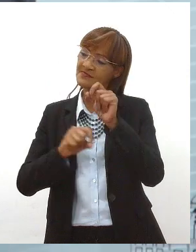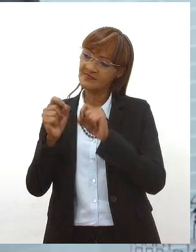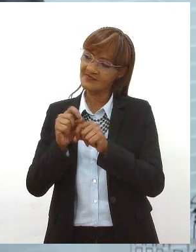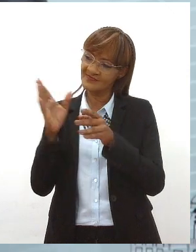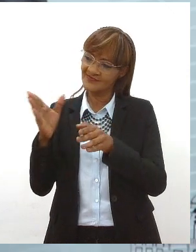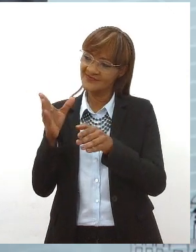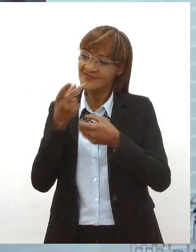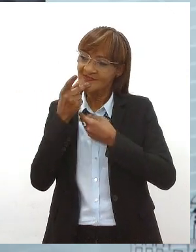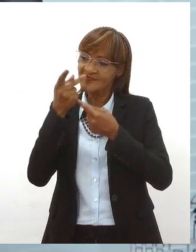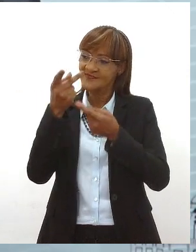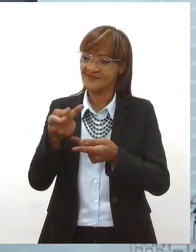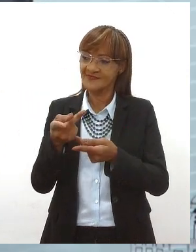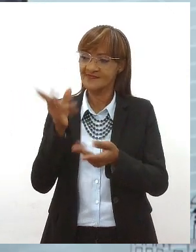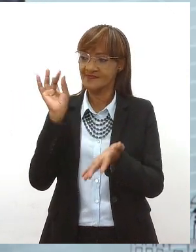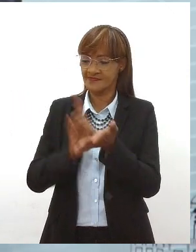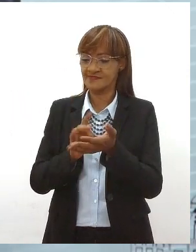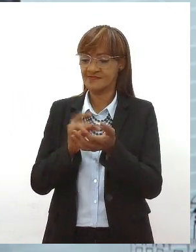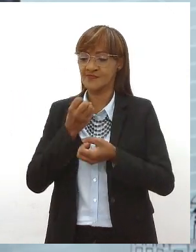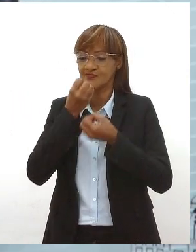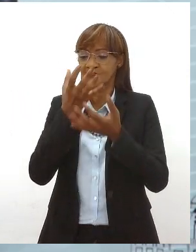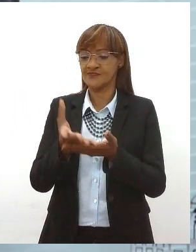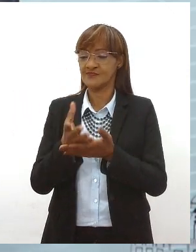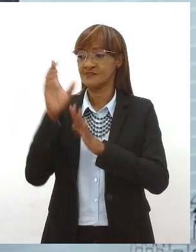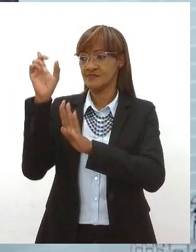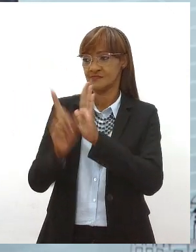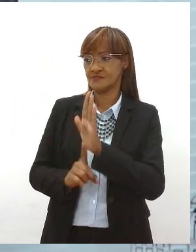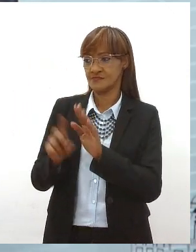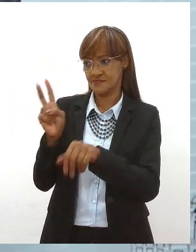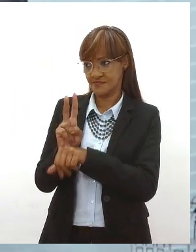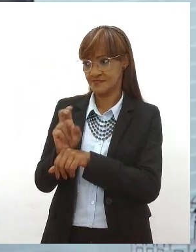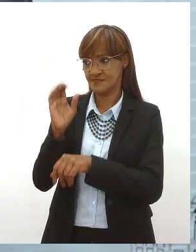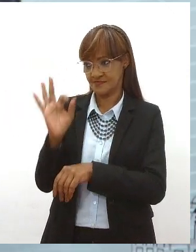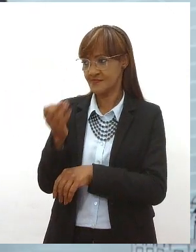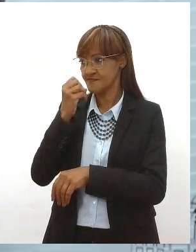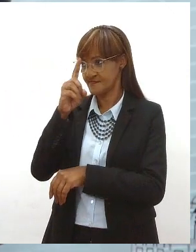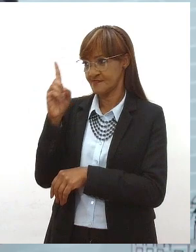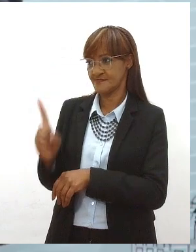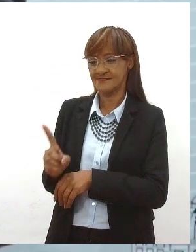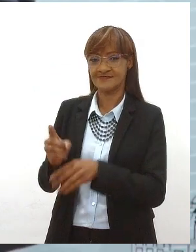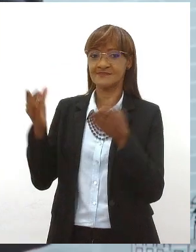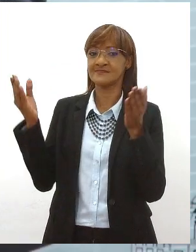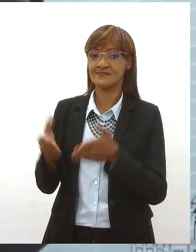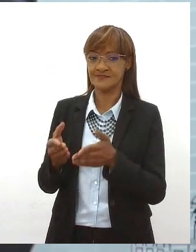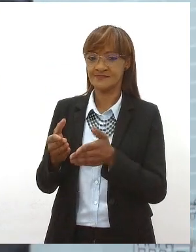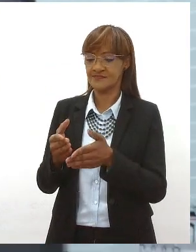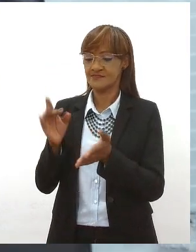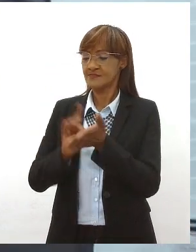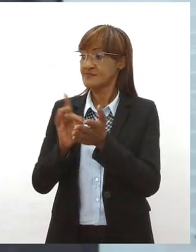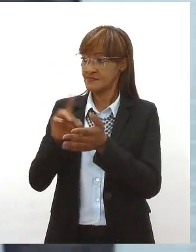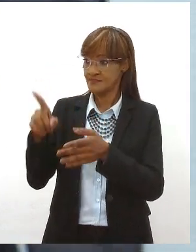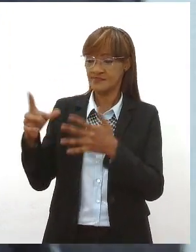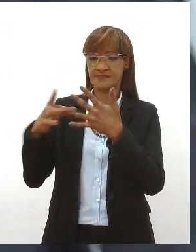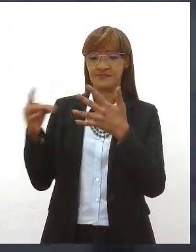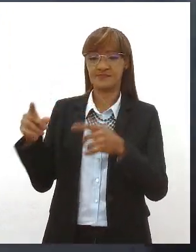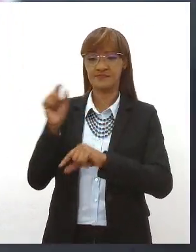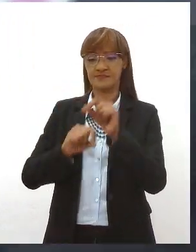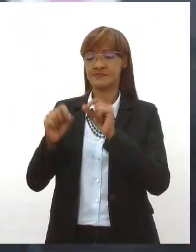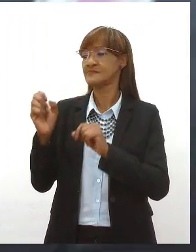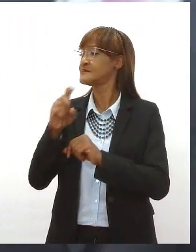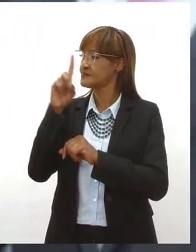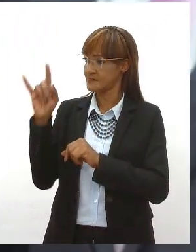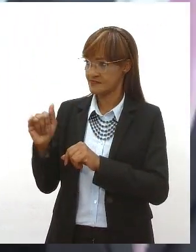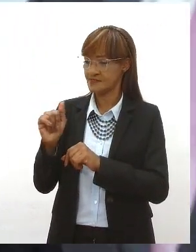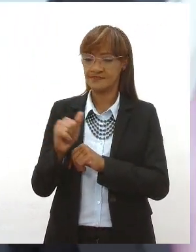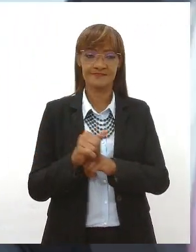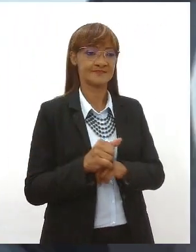direitos que precisam ser preservados. Muito bom dia. Hoje é um dia justamente para a gente destacar esse tipo de assunto, não é isso? Com certeza. Bom dia a